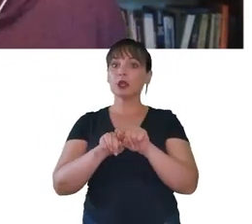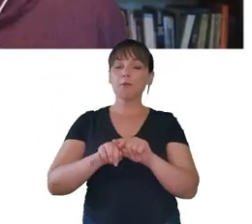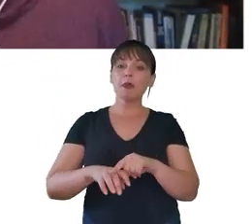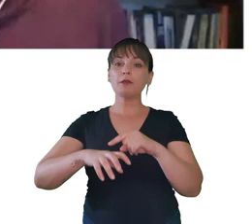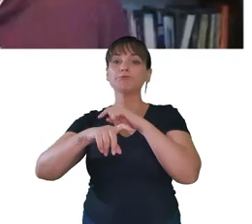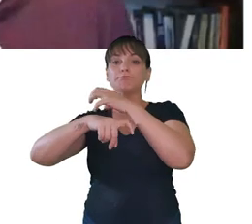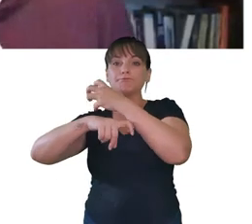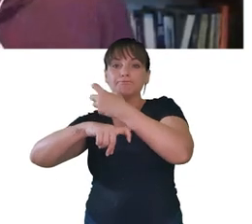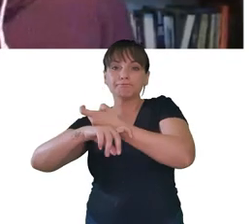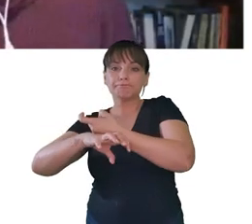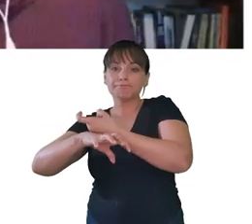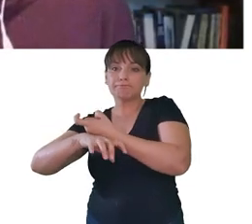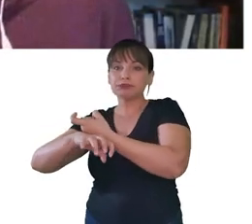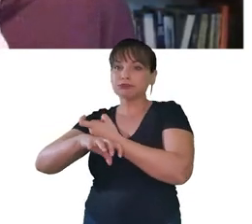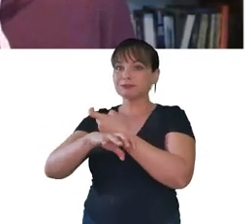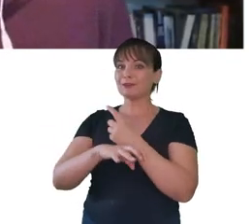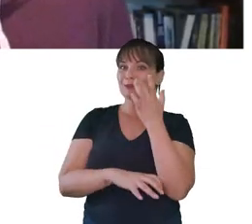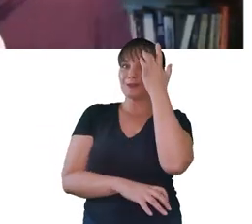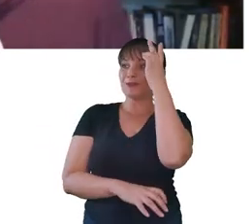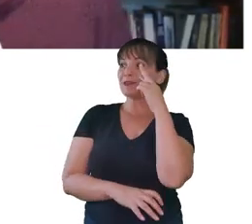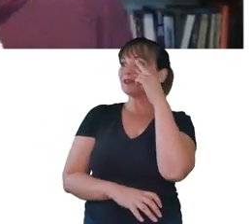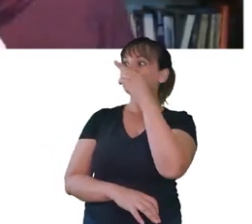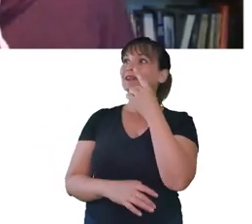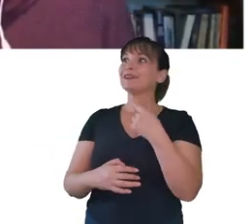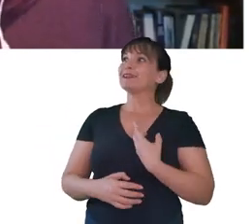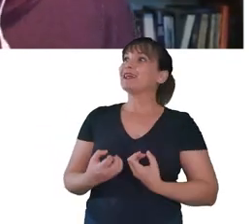de ver, né? É uma emoção, porque parece que você está vendo